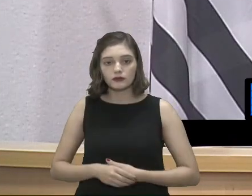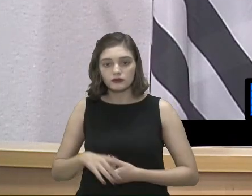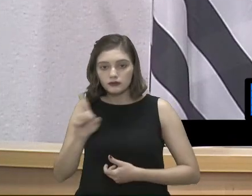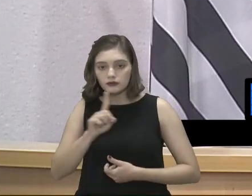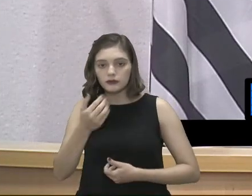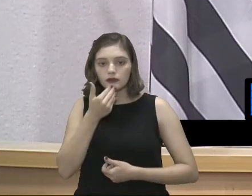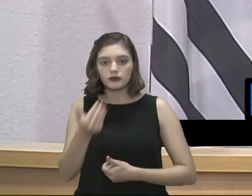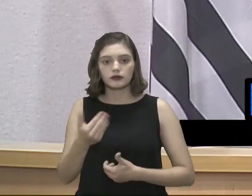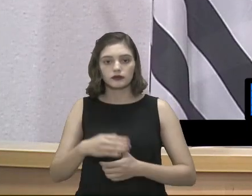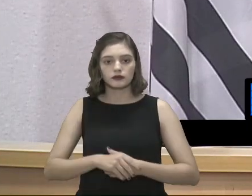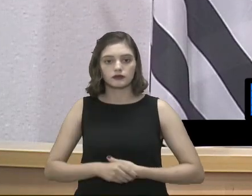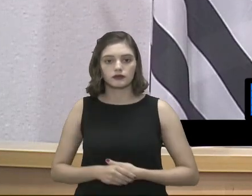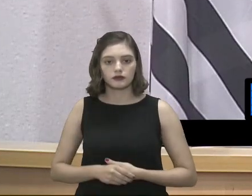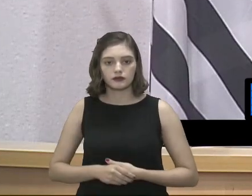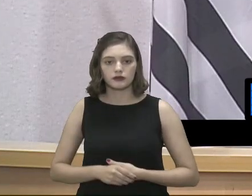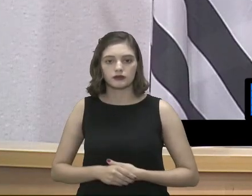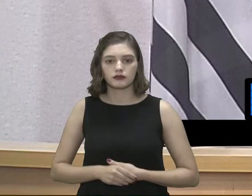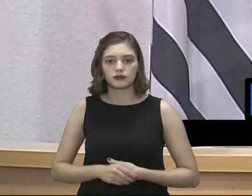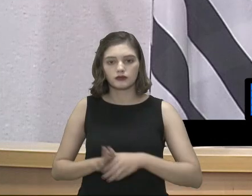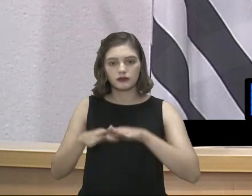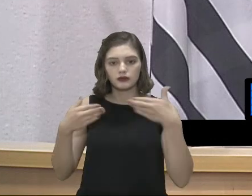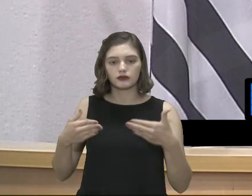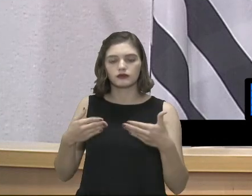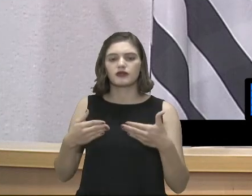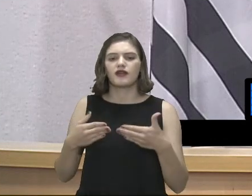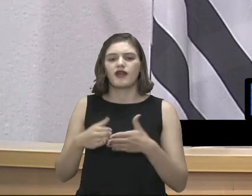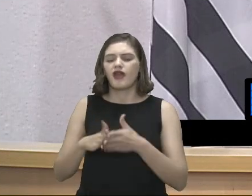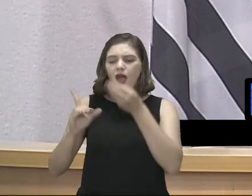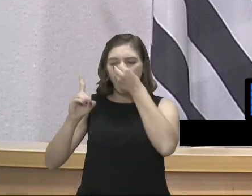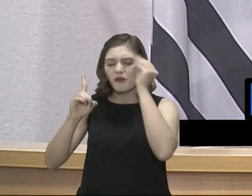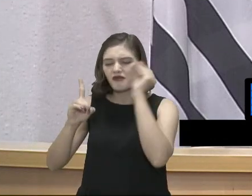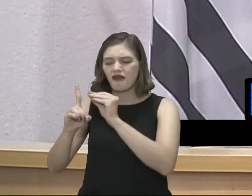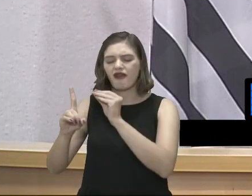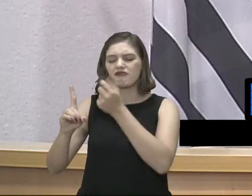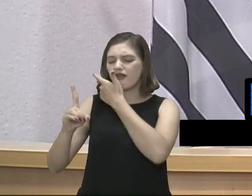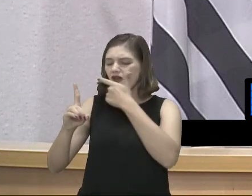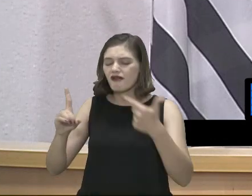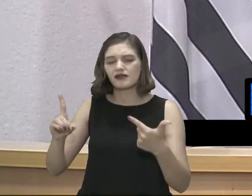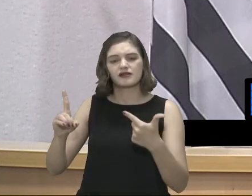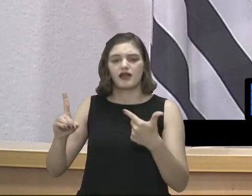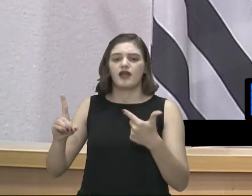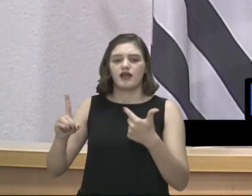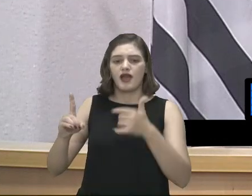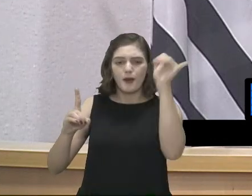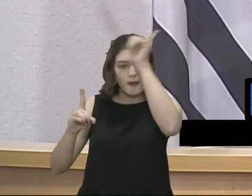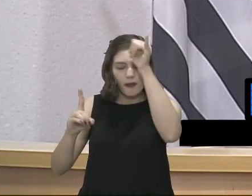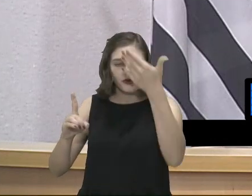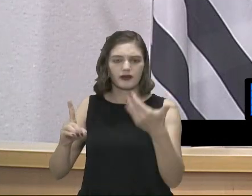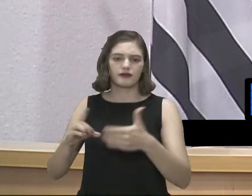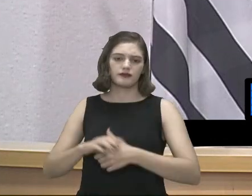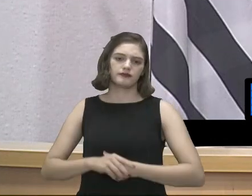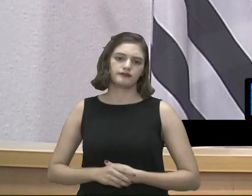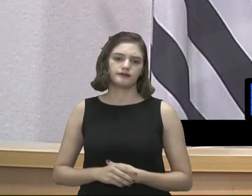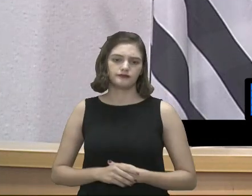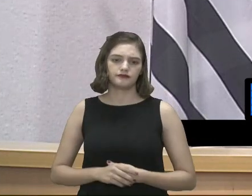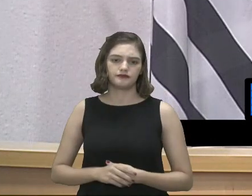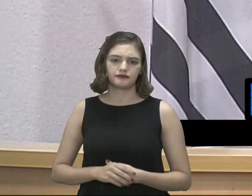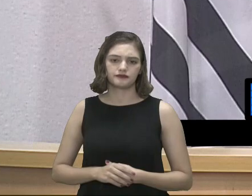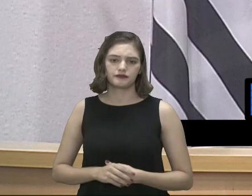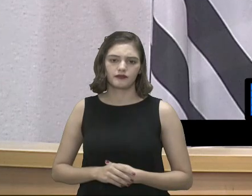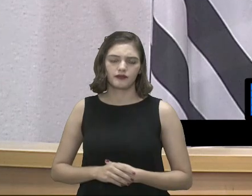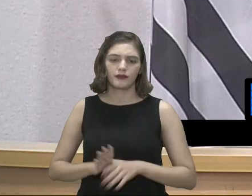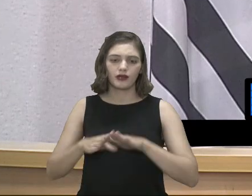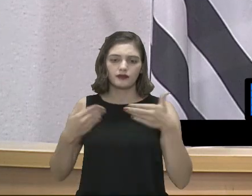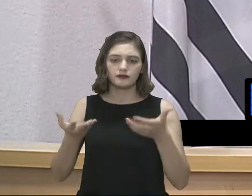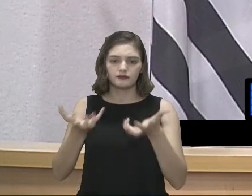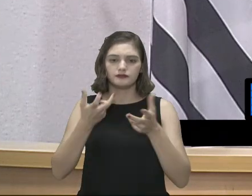Por favor, né, gente? Então, assim, é pirraça, é transfobia, sim, é idiotice, sim, sabe? Então, eu só